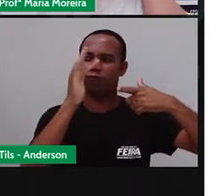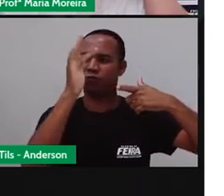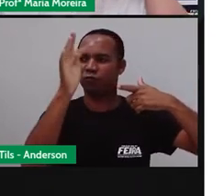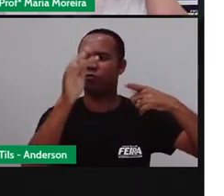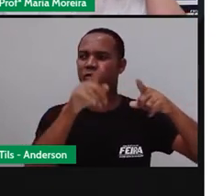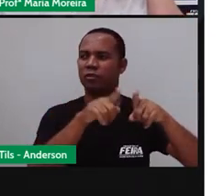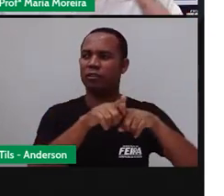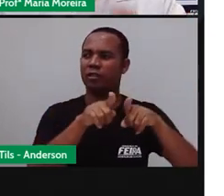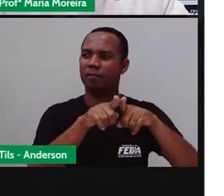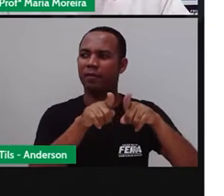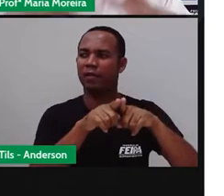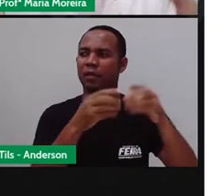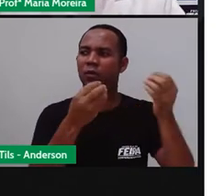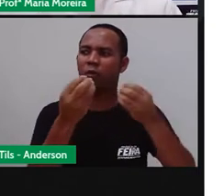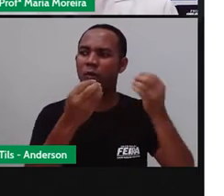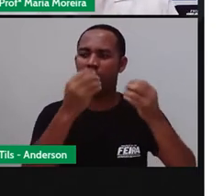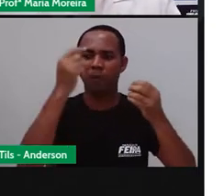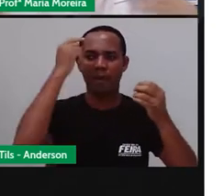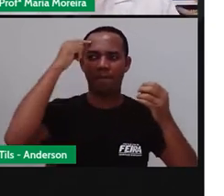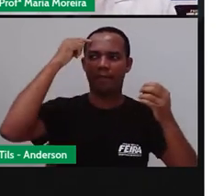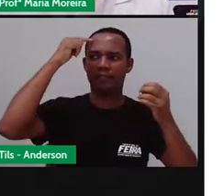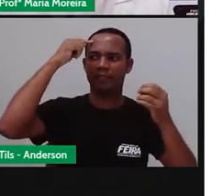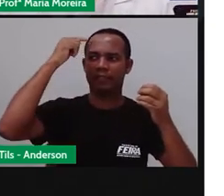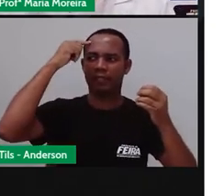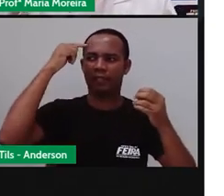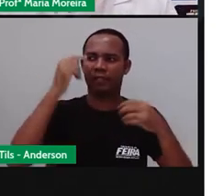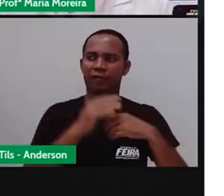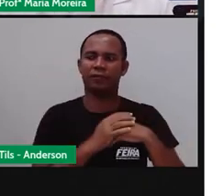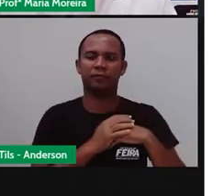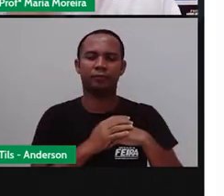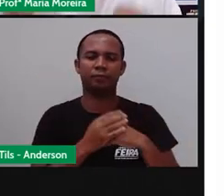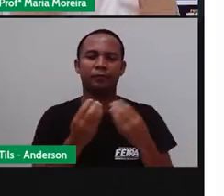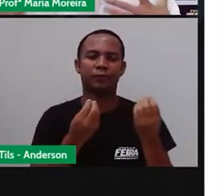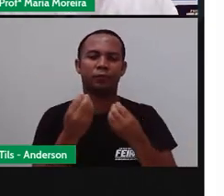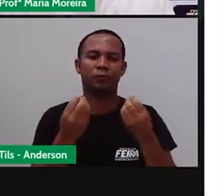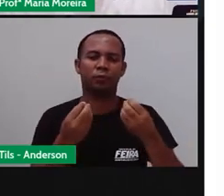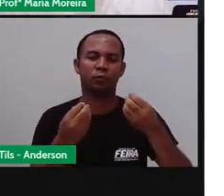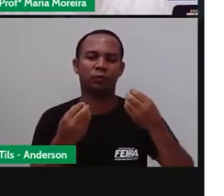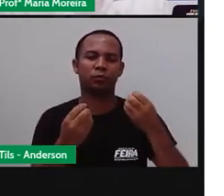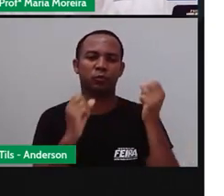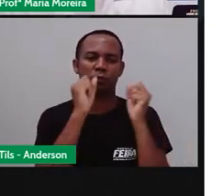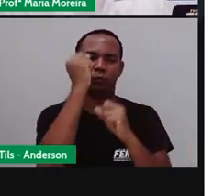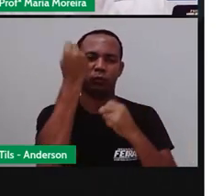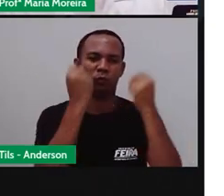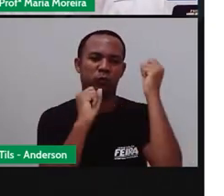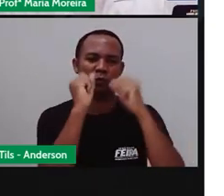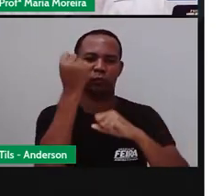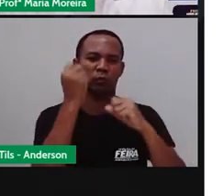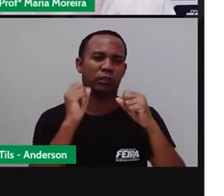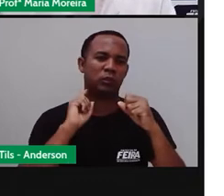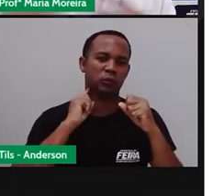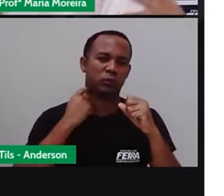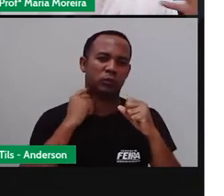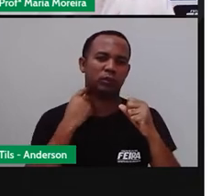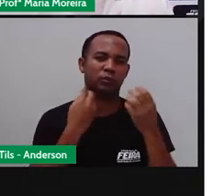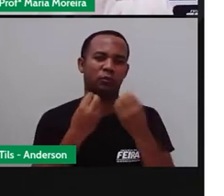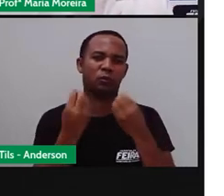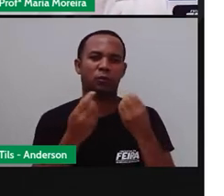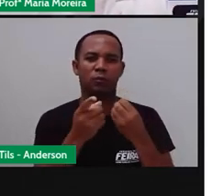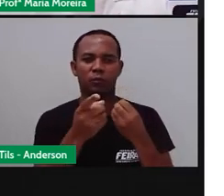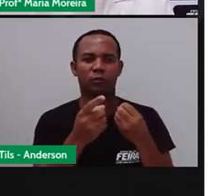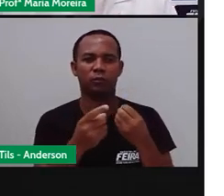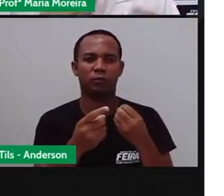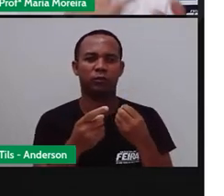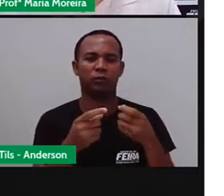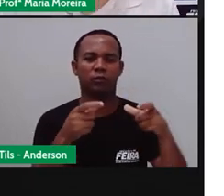foto com essas fábricas todas, essas indústrias aí, todas poluindo o meio ambiente, né? Isso poluindo o quê? O